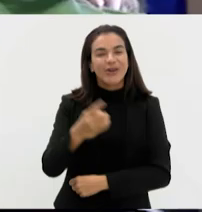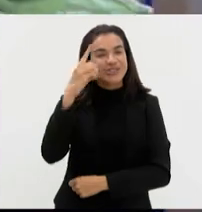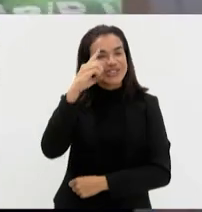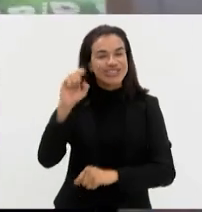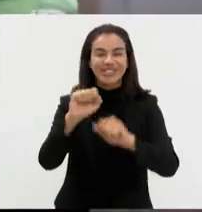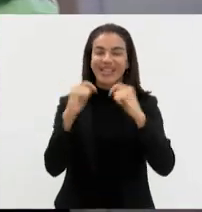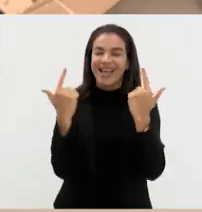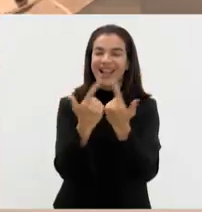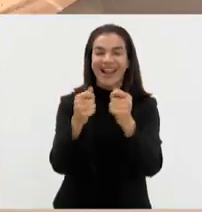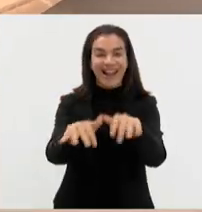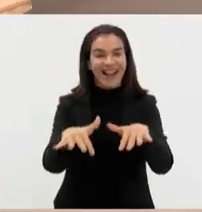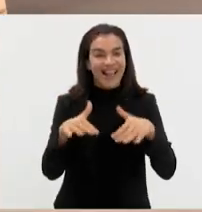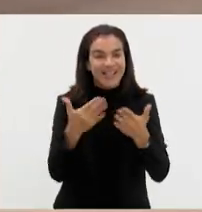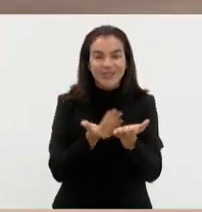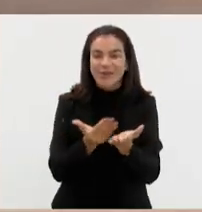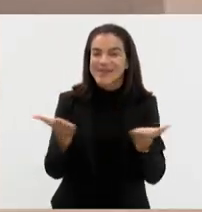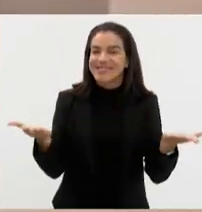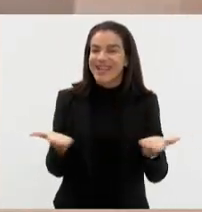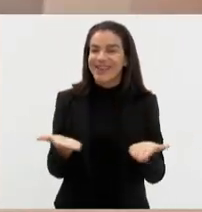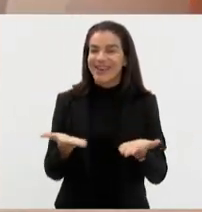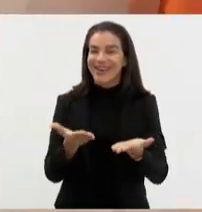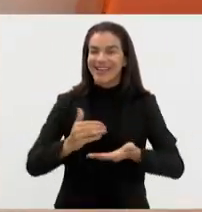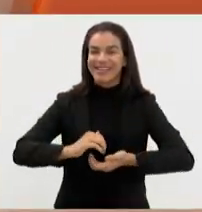está começando agora.